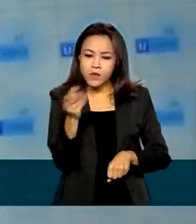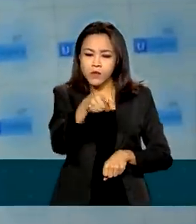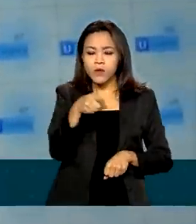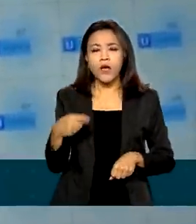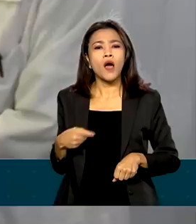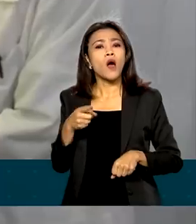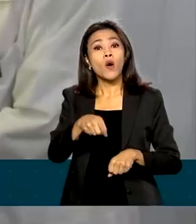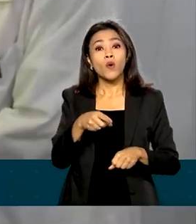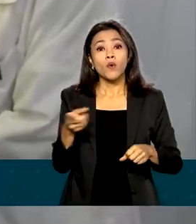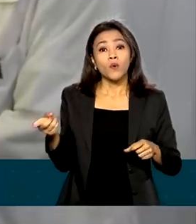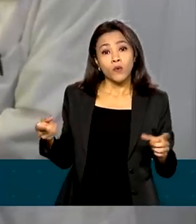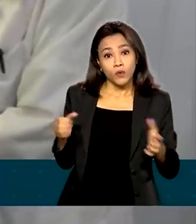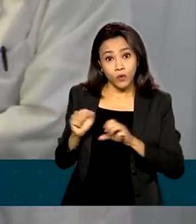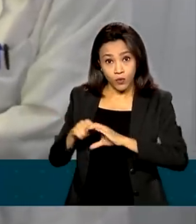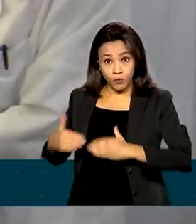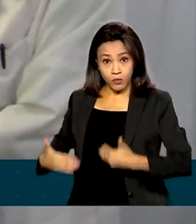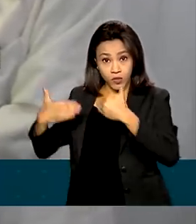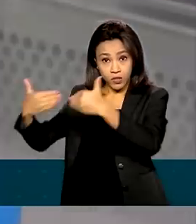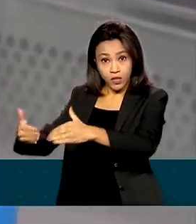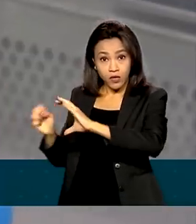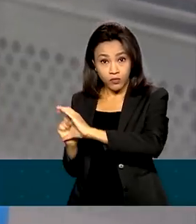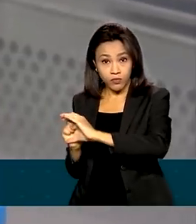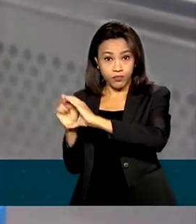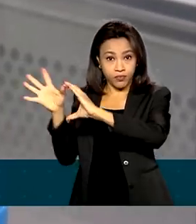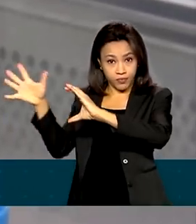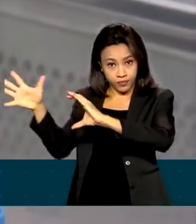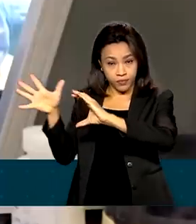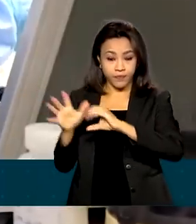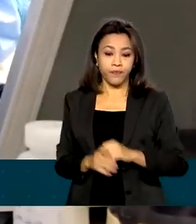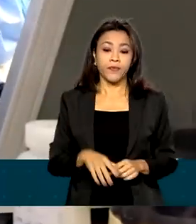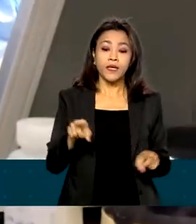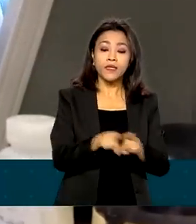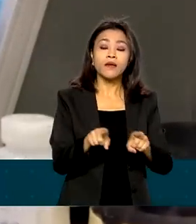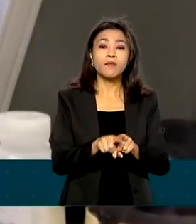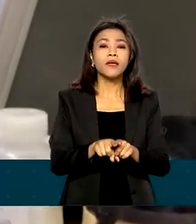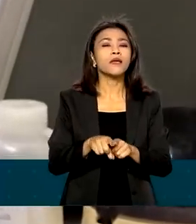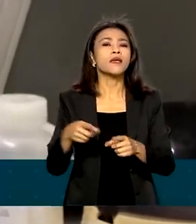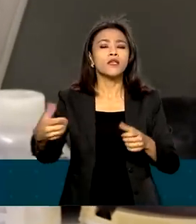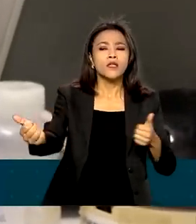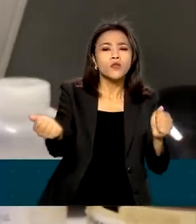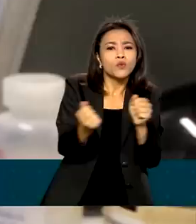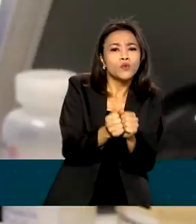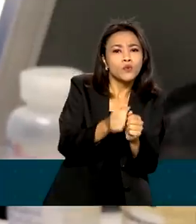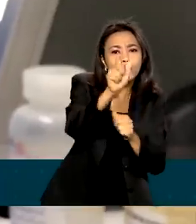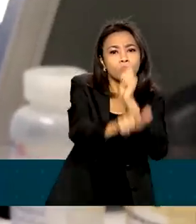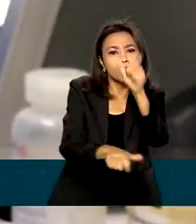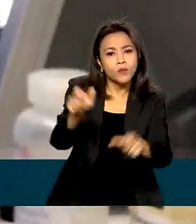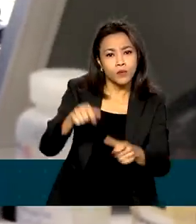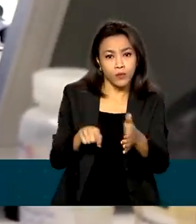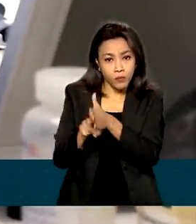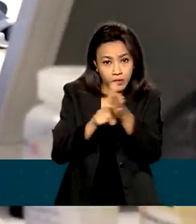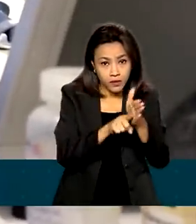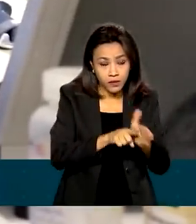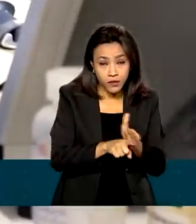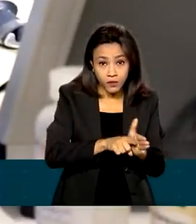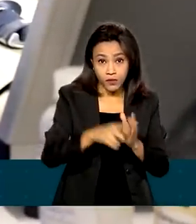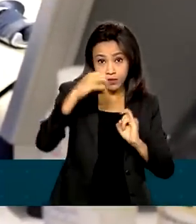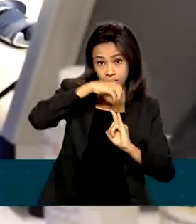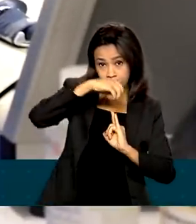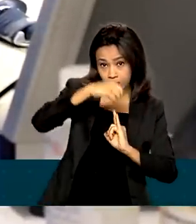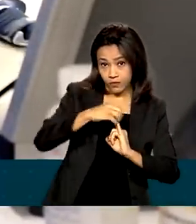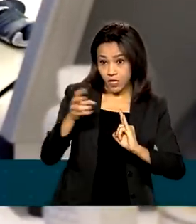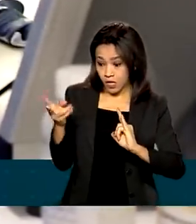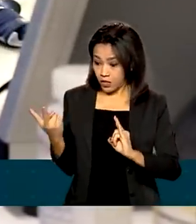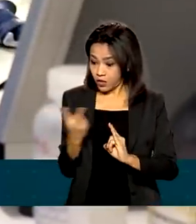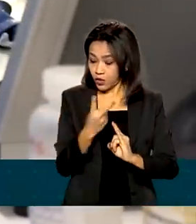Ministério da Ciência, Tecnologia e Inovações e também de pesquisadores da Fundação Oswaldo Cruz. Os profissionais vão